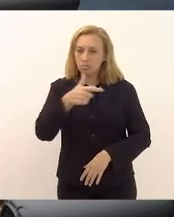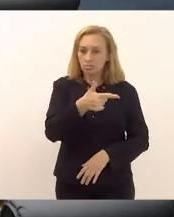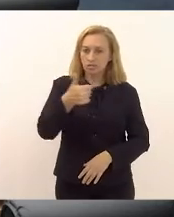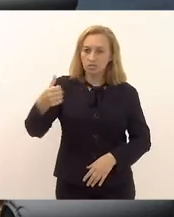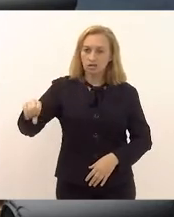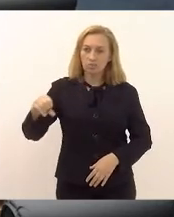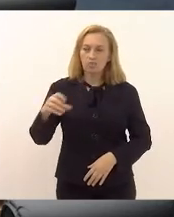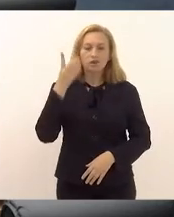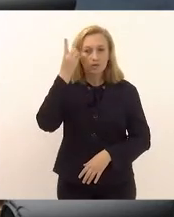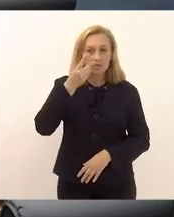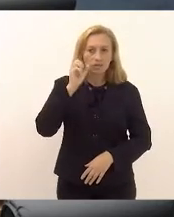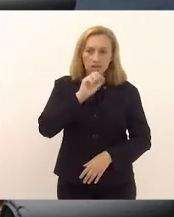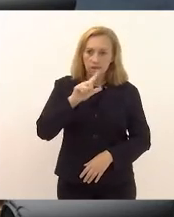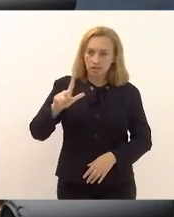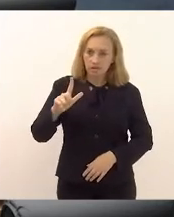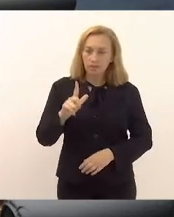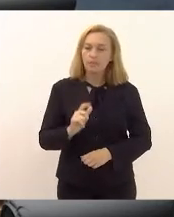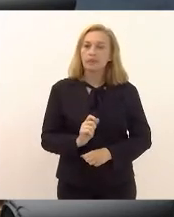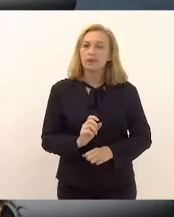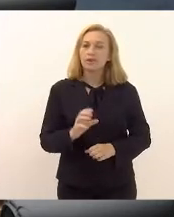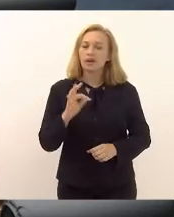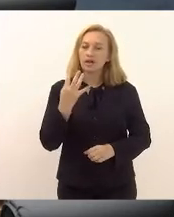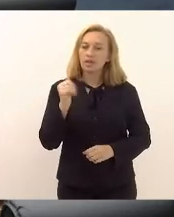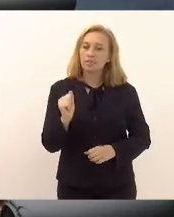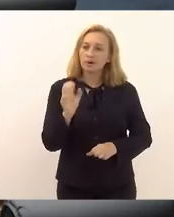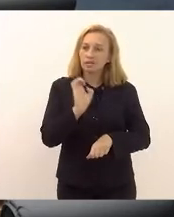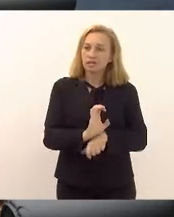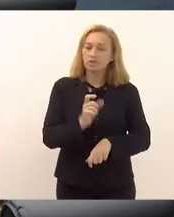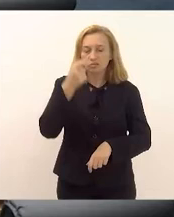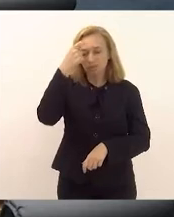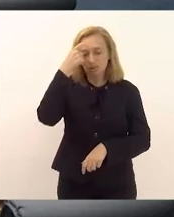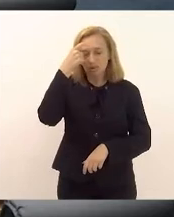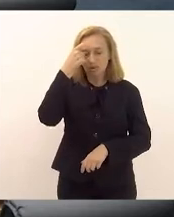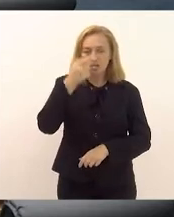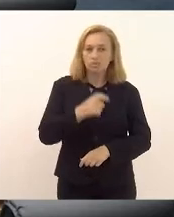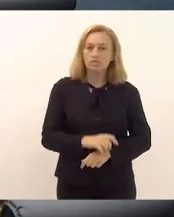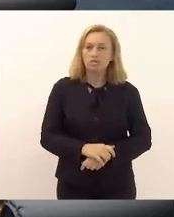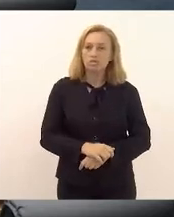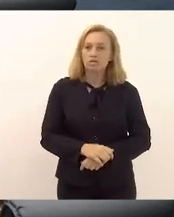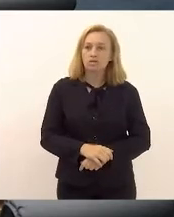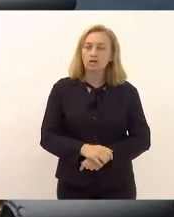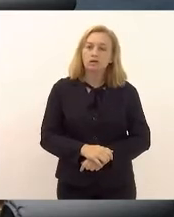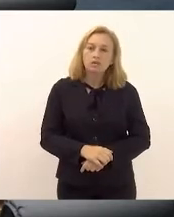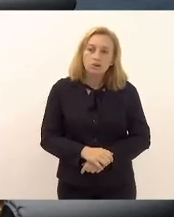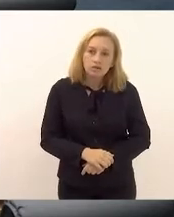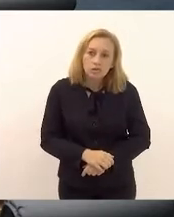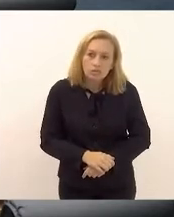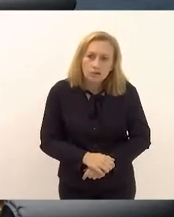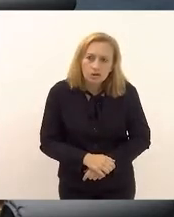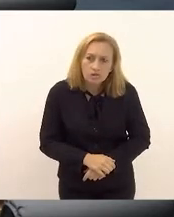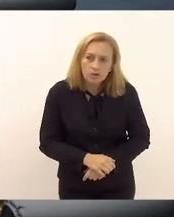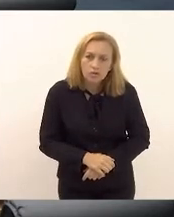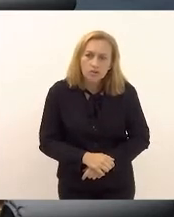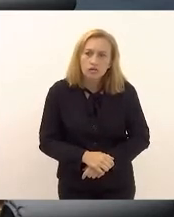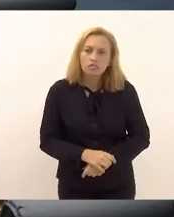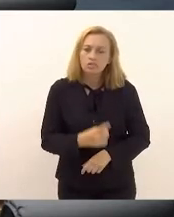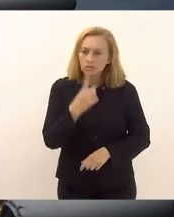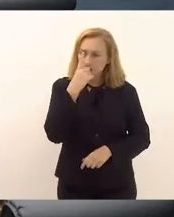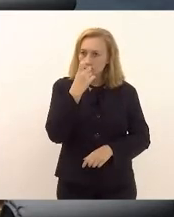401/2019, de autoria do deputado Daniel Librelon, que institui a campanha estadual de conscientização para o descarte correto do